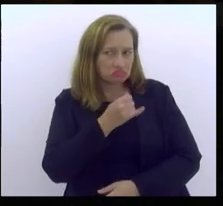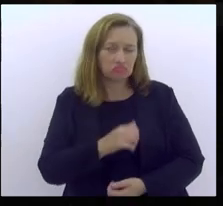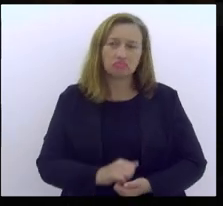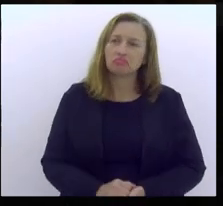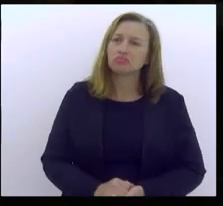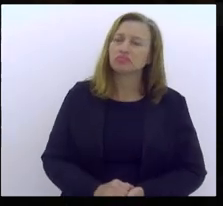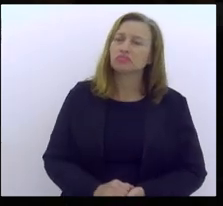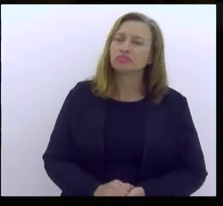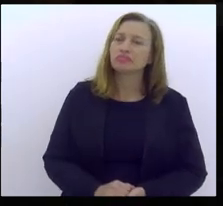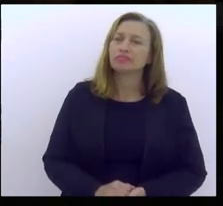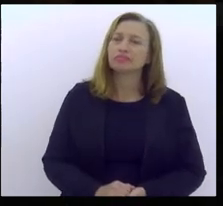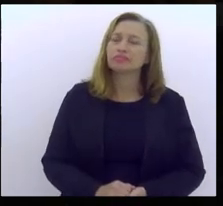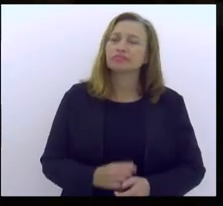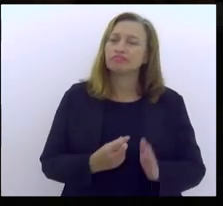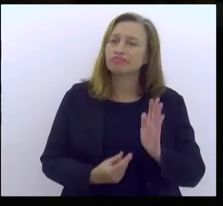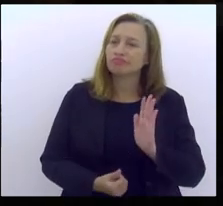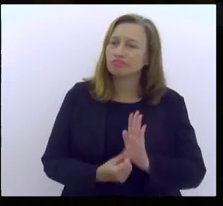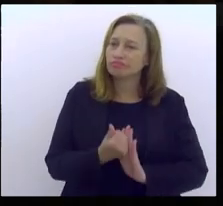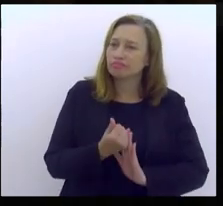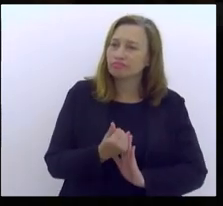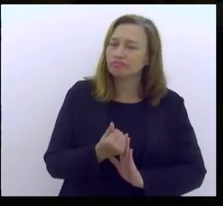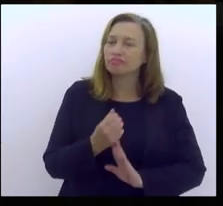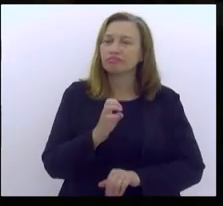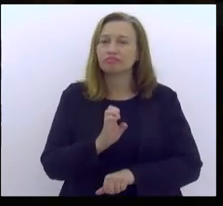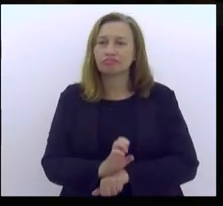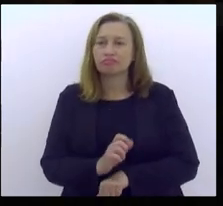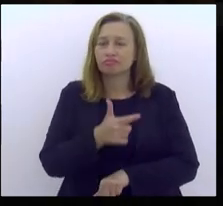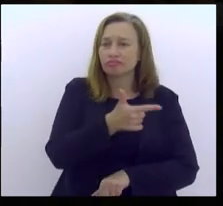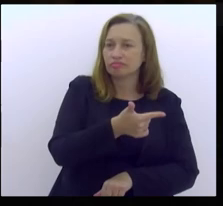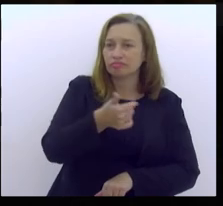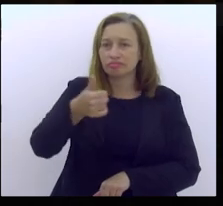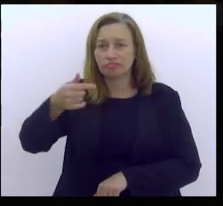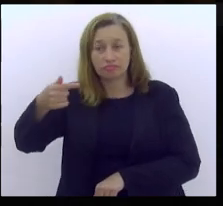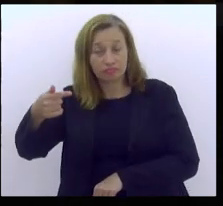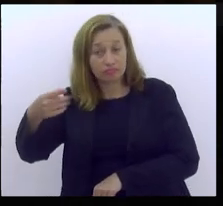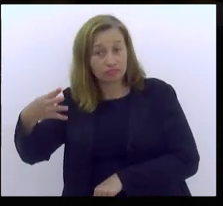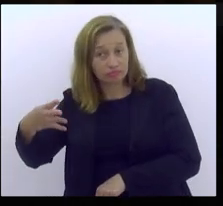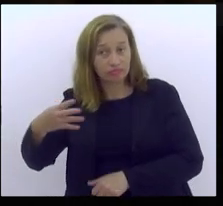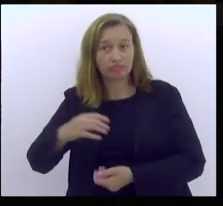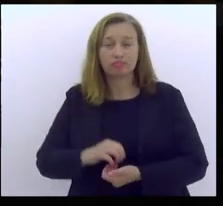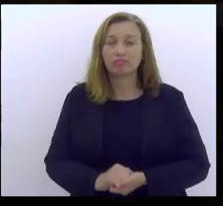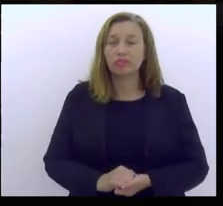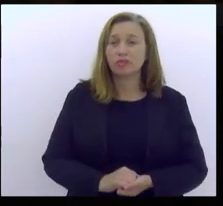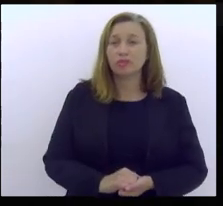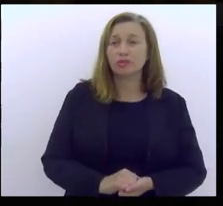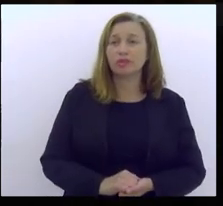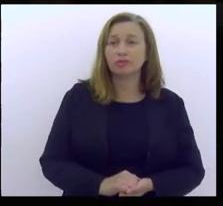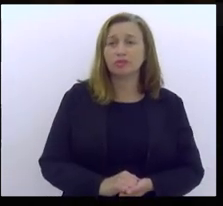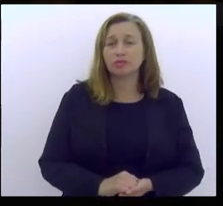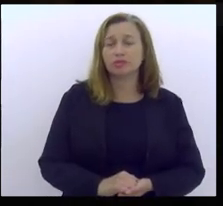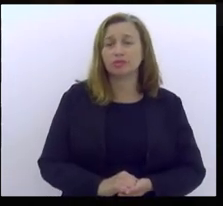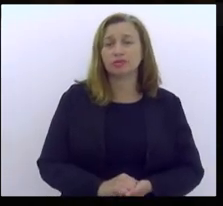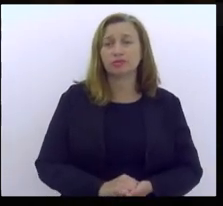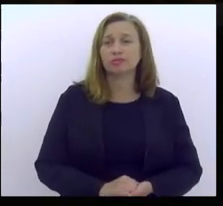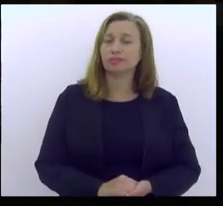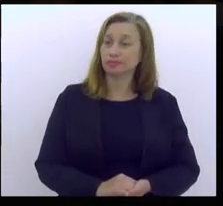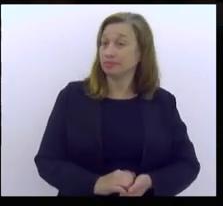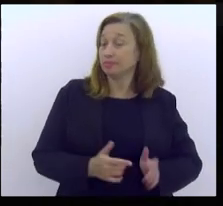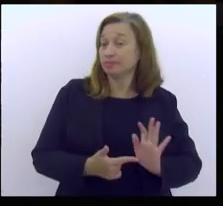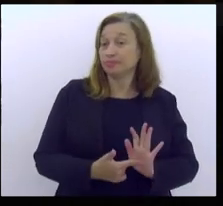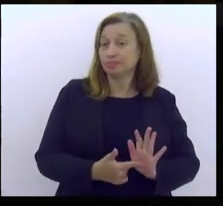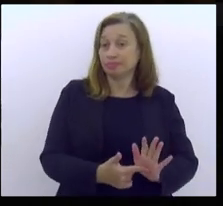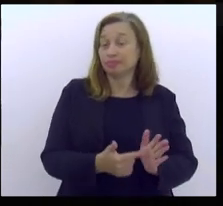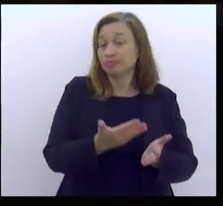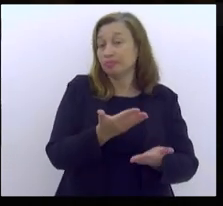do orçamento do Estado para 2024, que aponta um